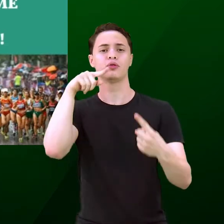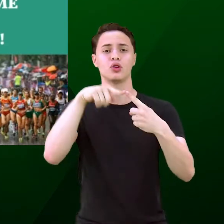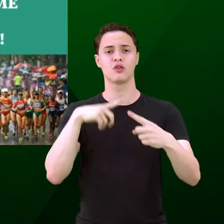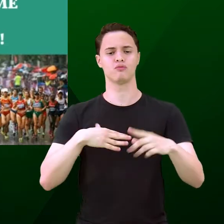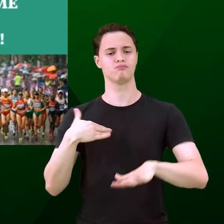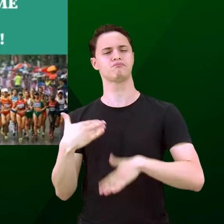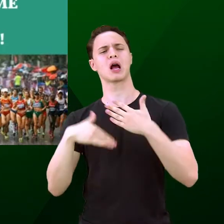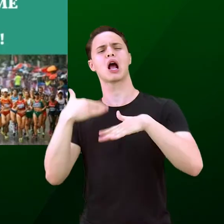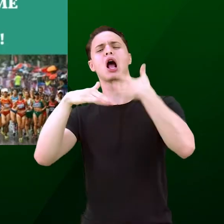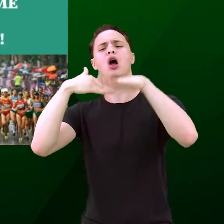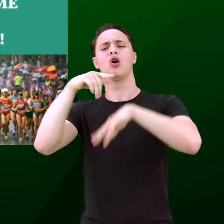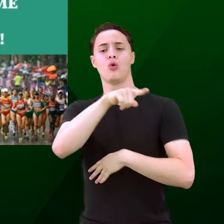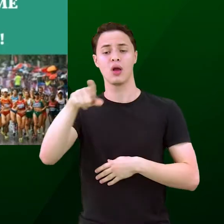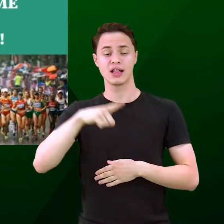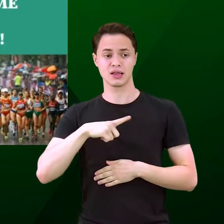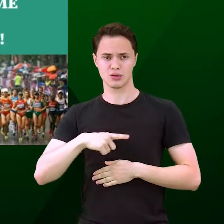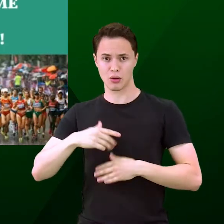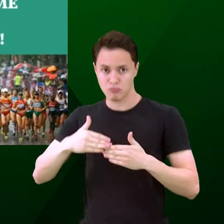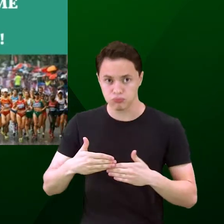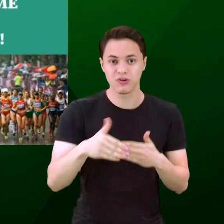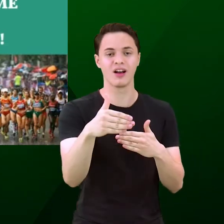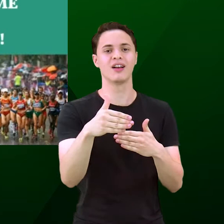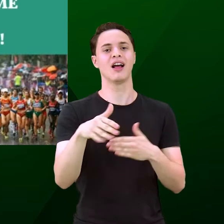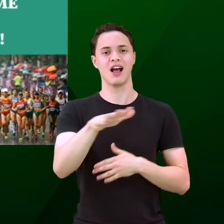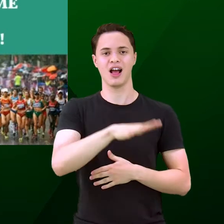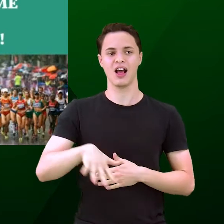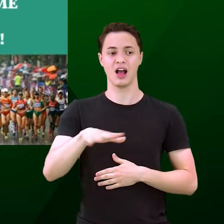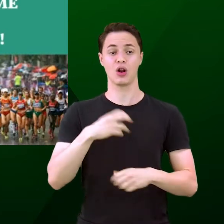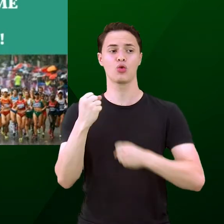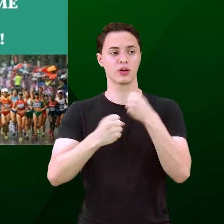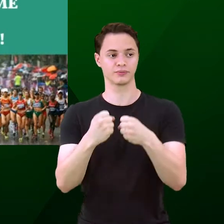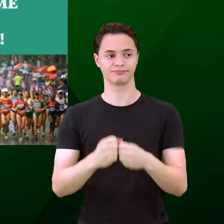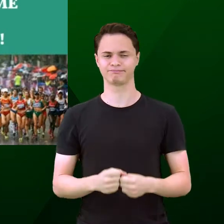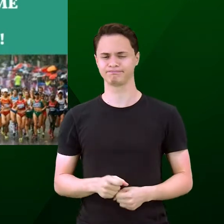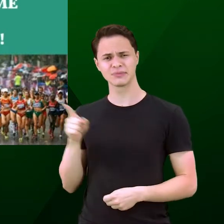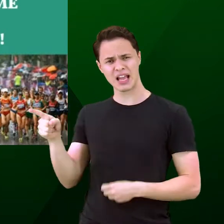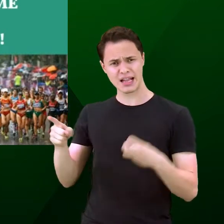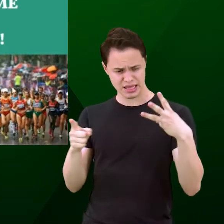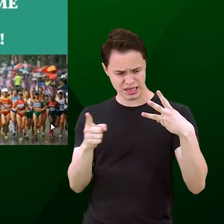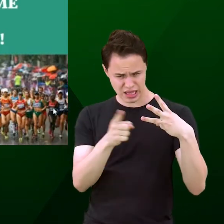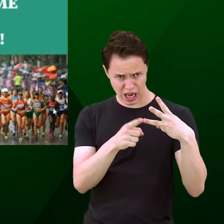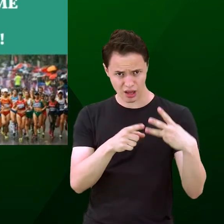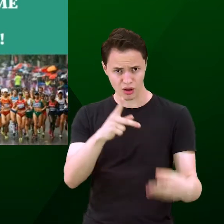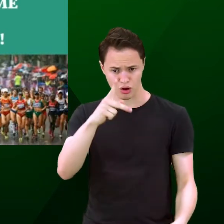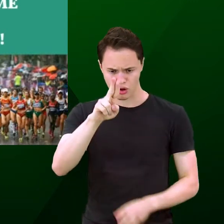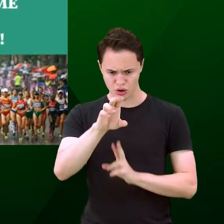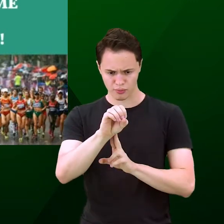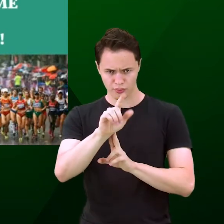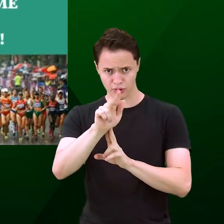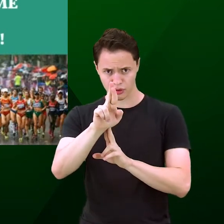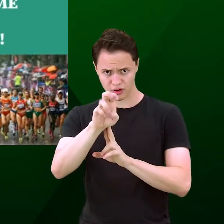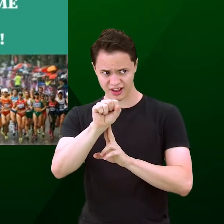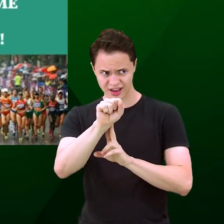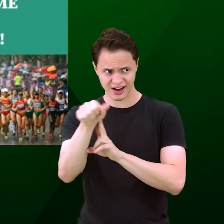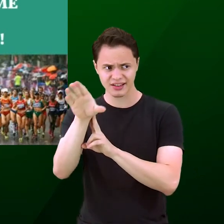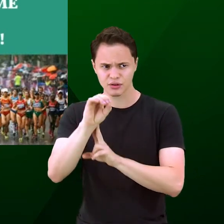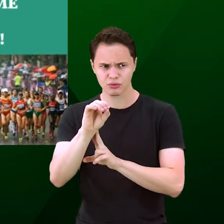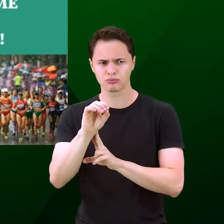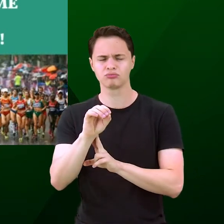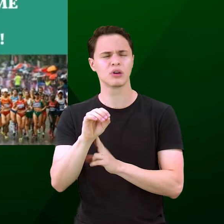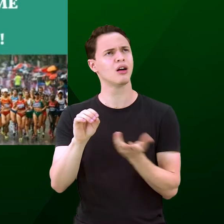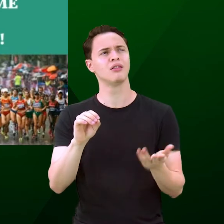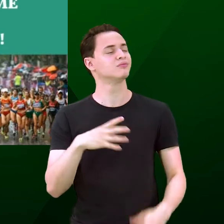para vocês. Tá? Quais são os princípios de treinamento? Isso daqui também são conceitos que a